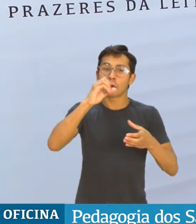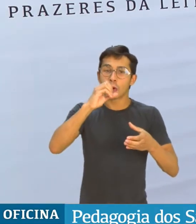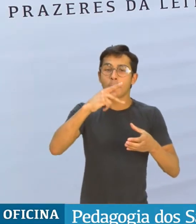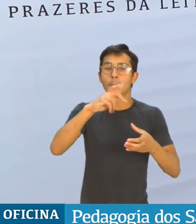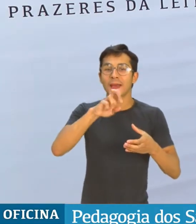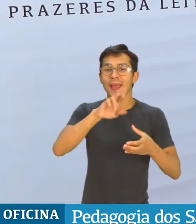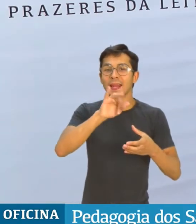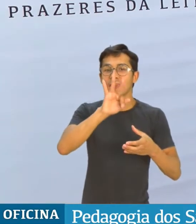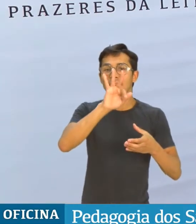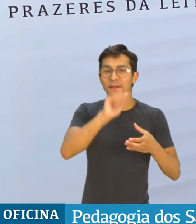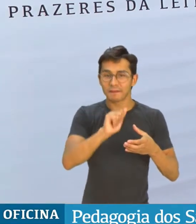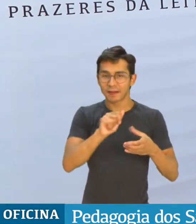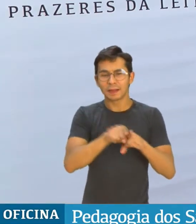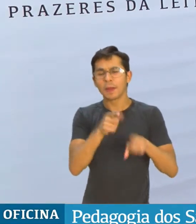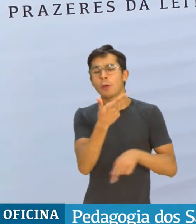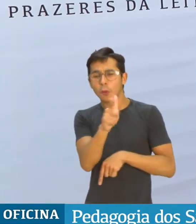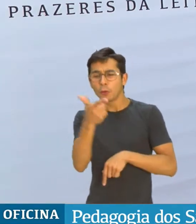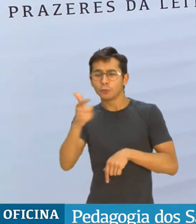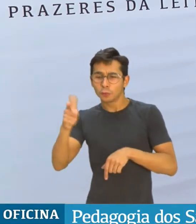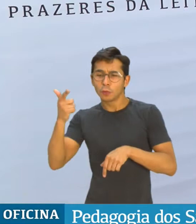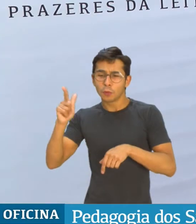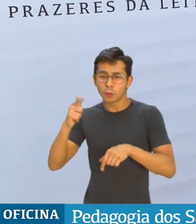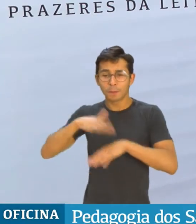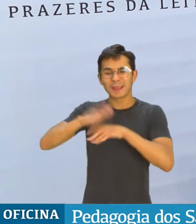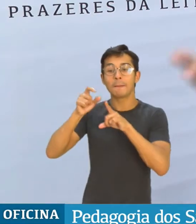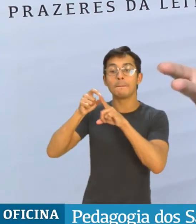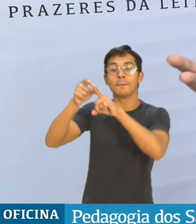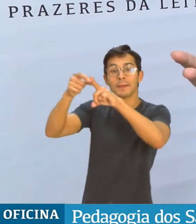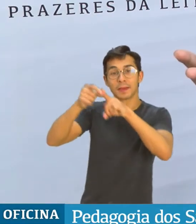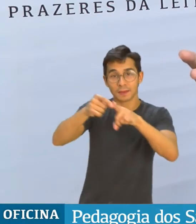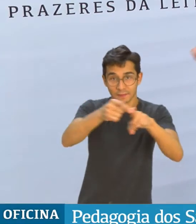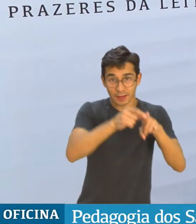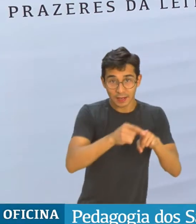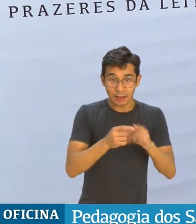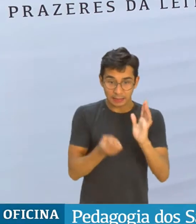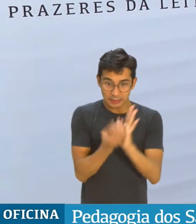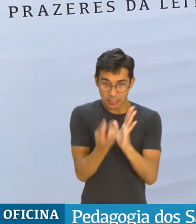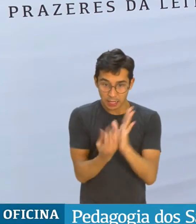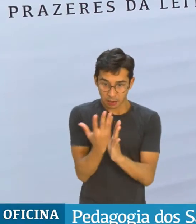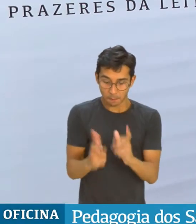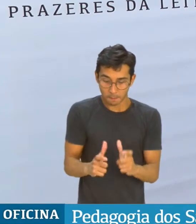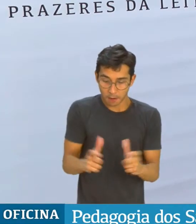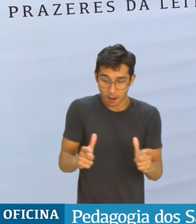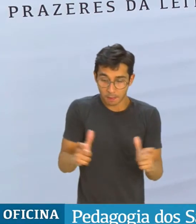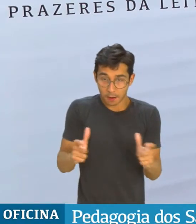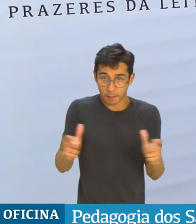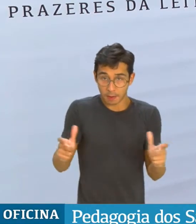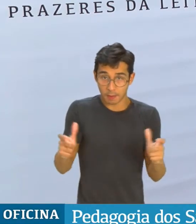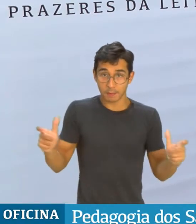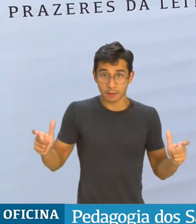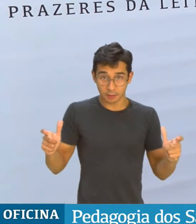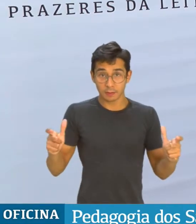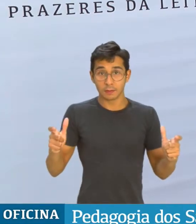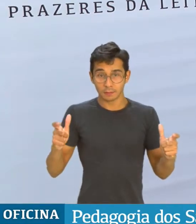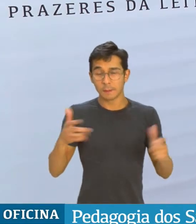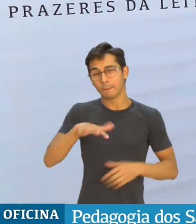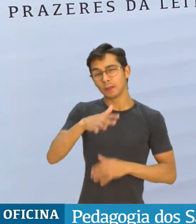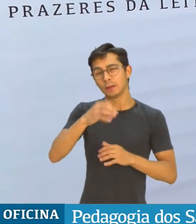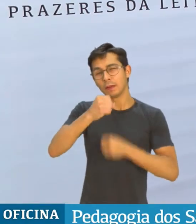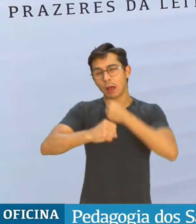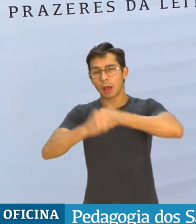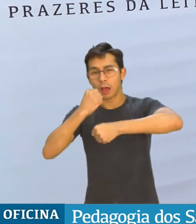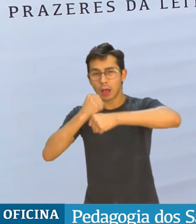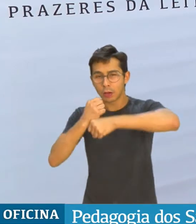e outros saraus, que fizeram com que esse movimento se expandisse, né, nessa primeira década aí, dos anos